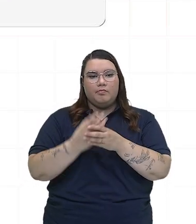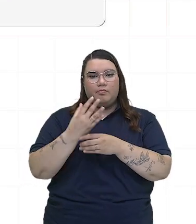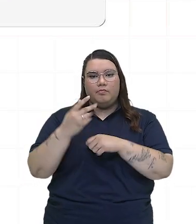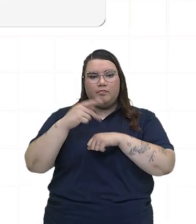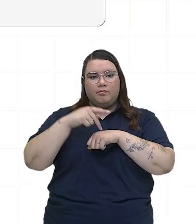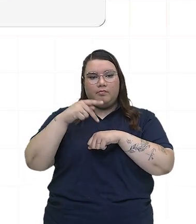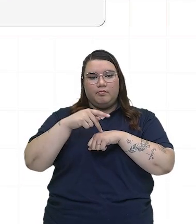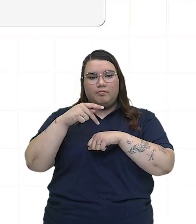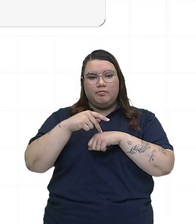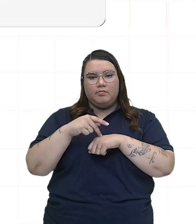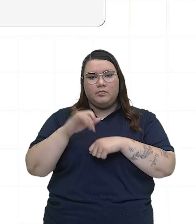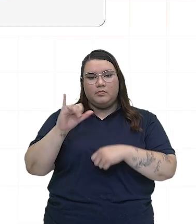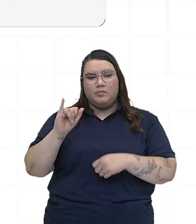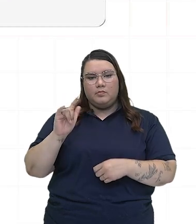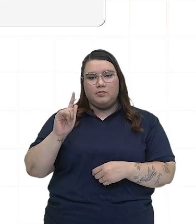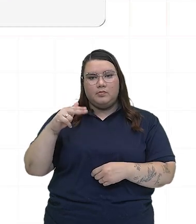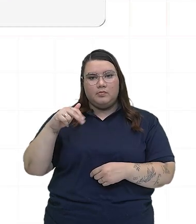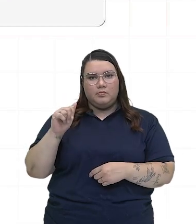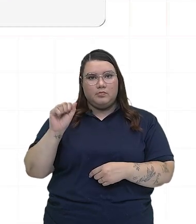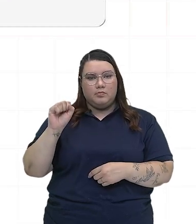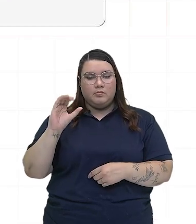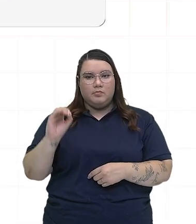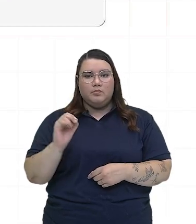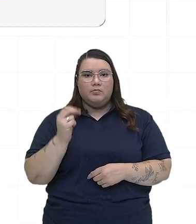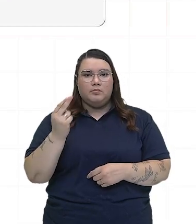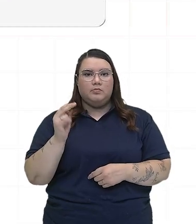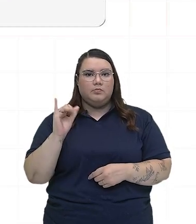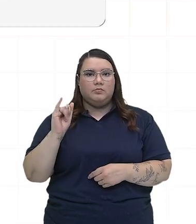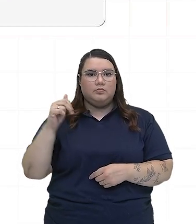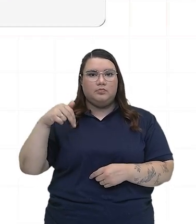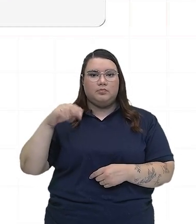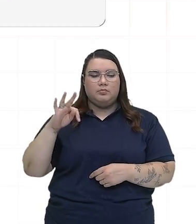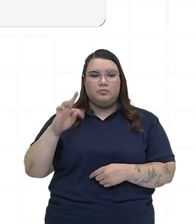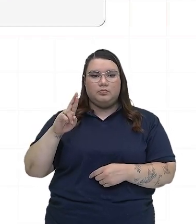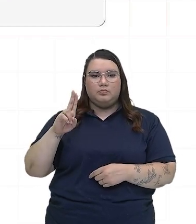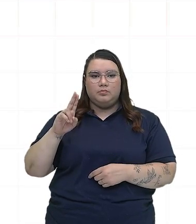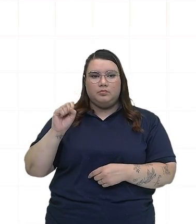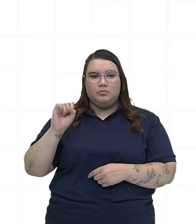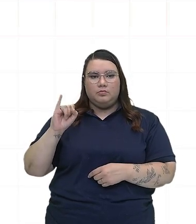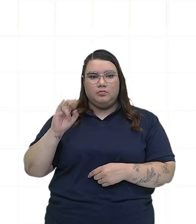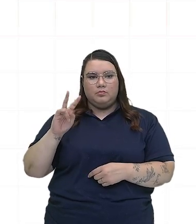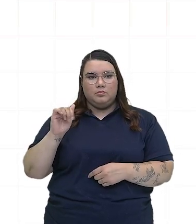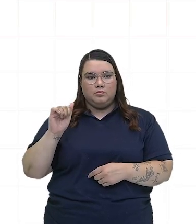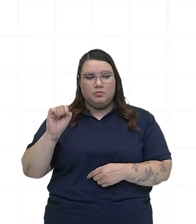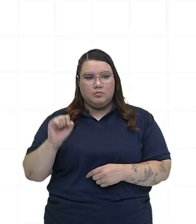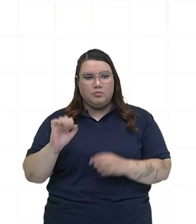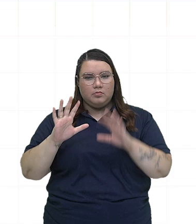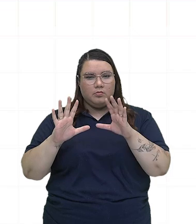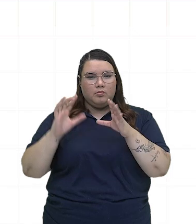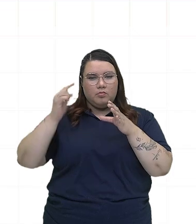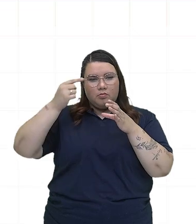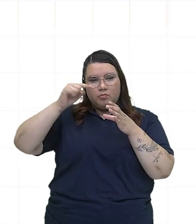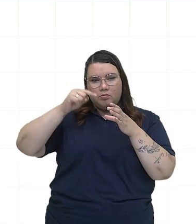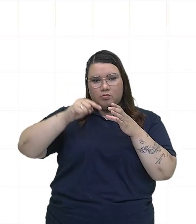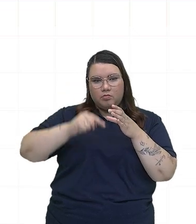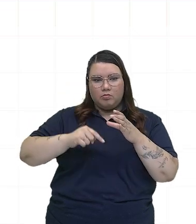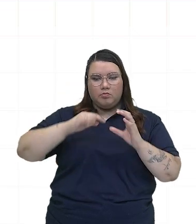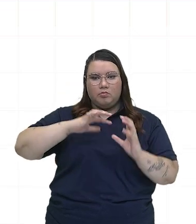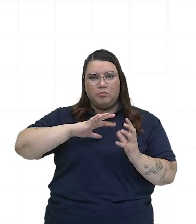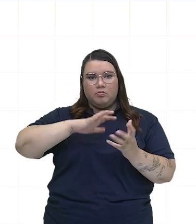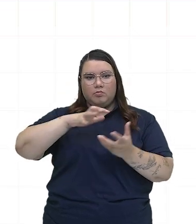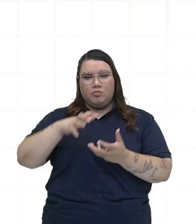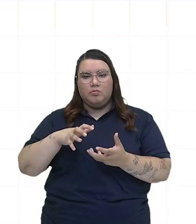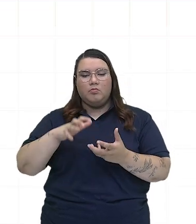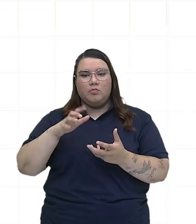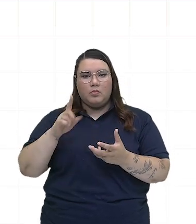das rochas ígneas ou intrusivas. No interior da Terra, mais adentro do nosso interior,